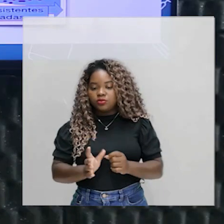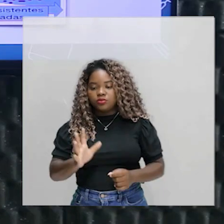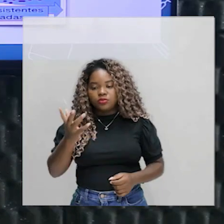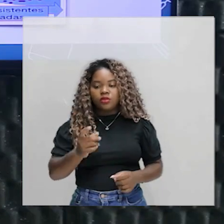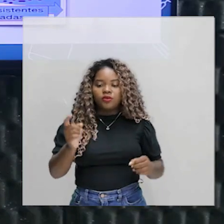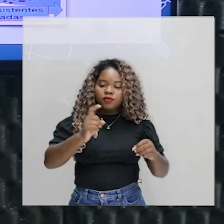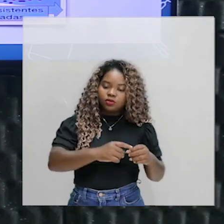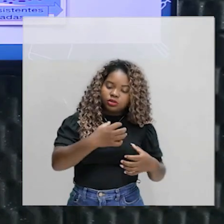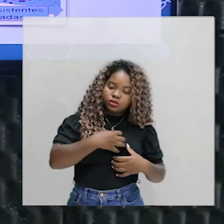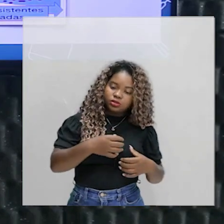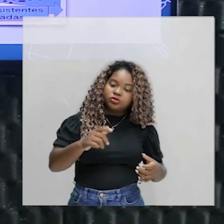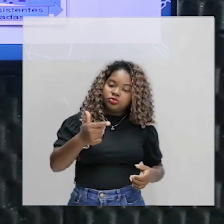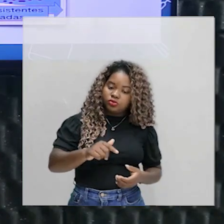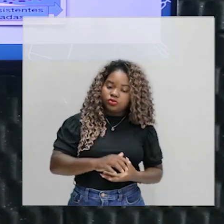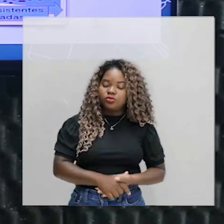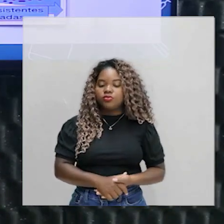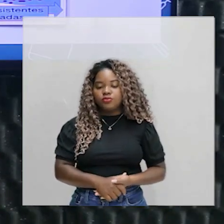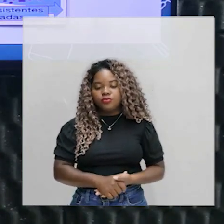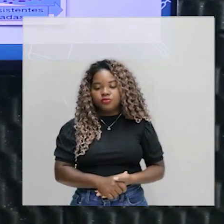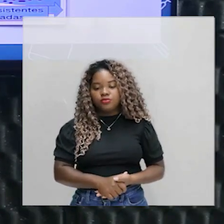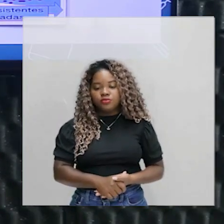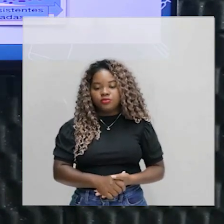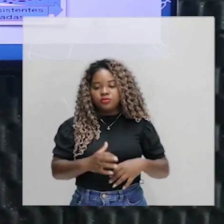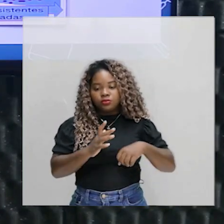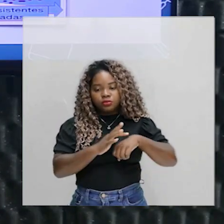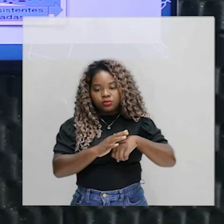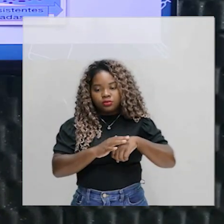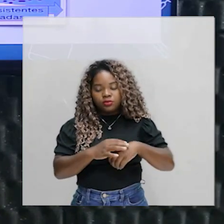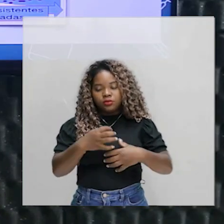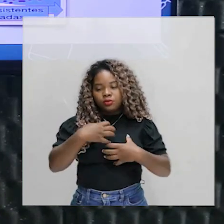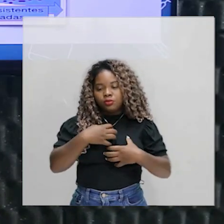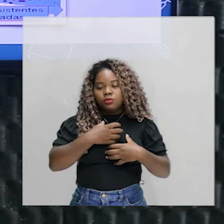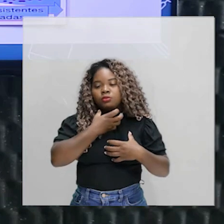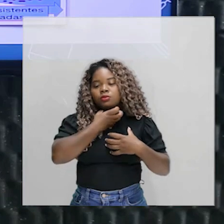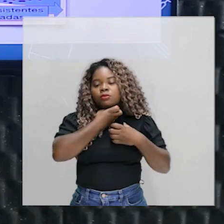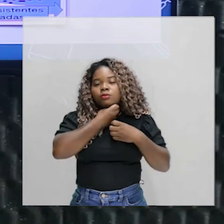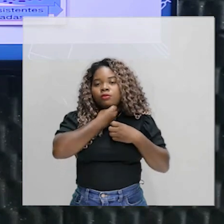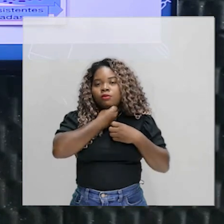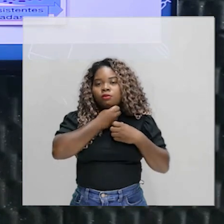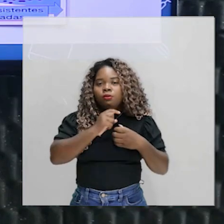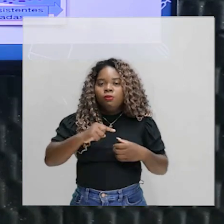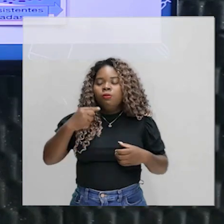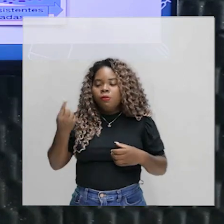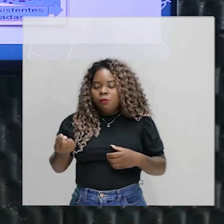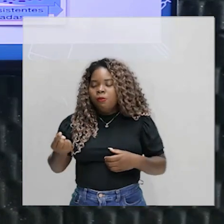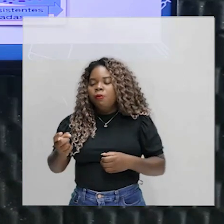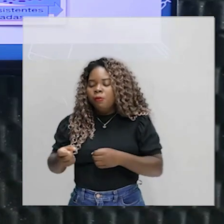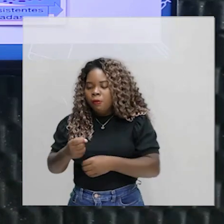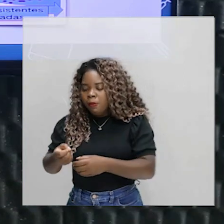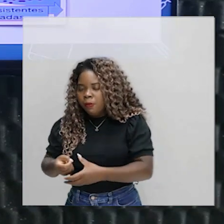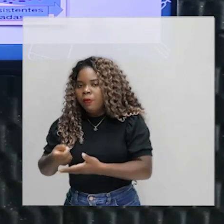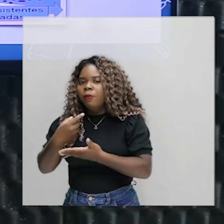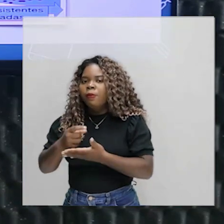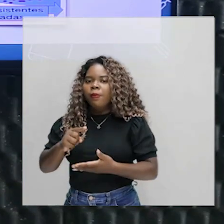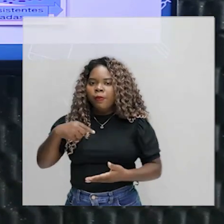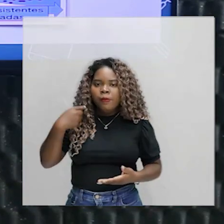acontece ele volta a sentir a aquela aquela sensação ruim de garganta inflamada e ele volta a tomar o medicamento e